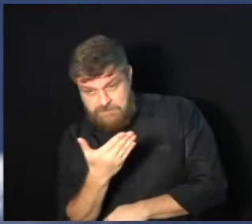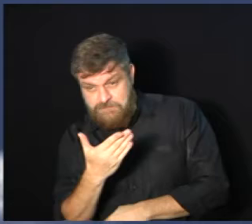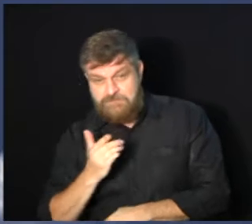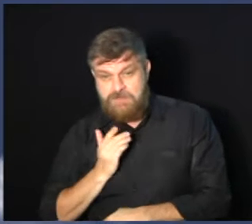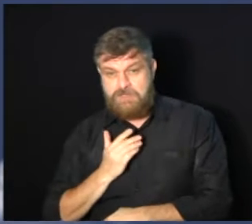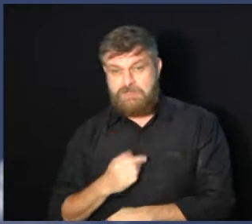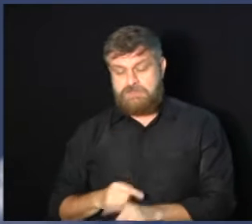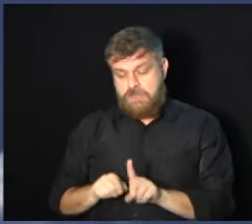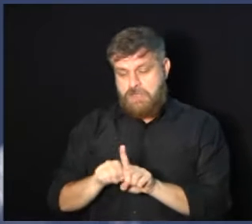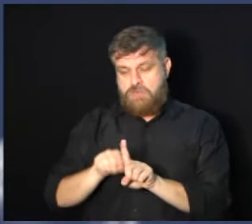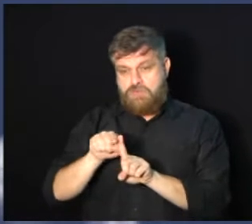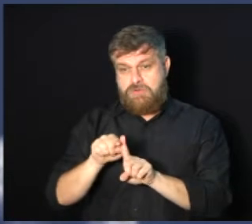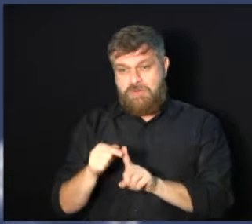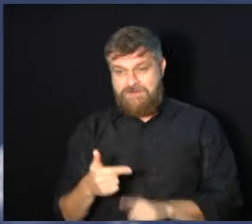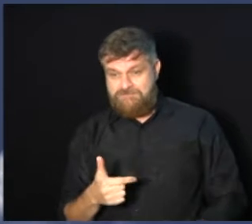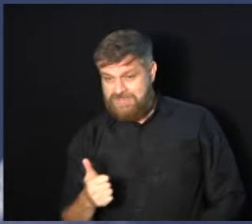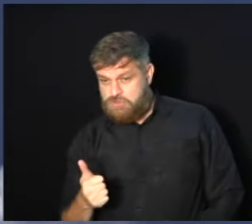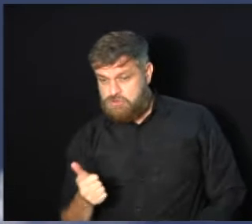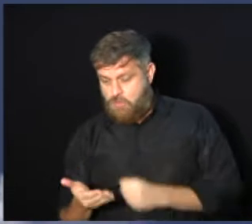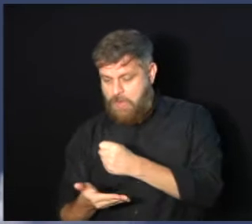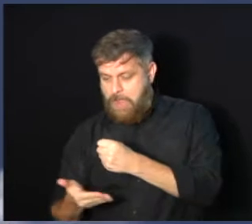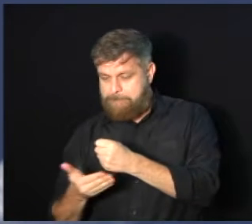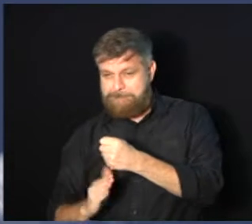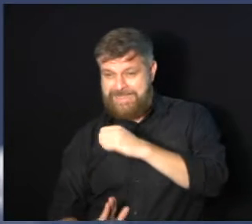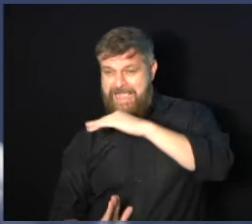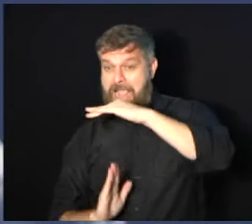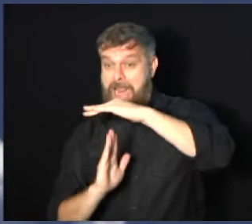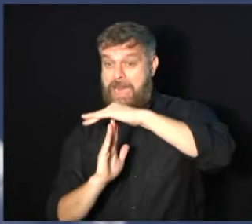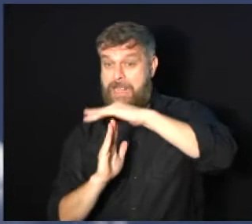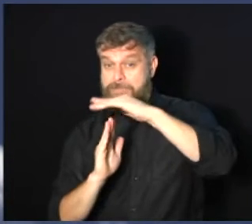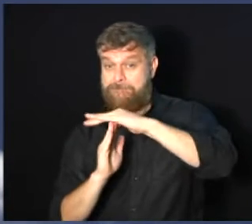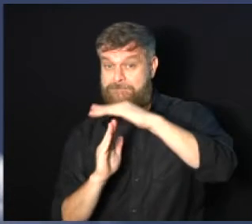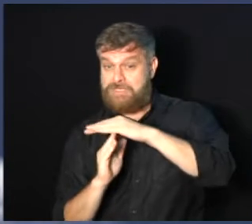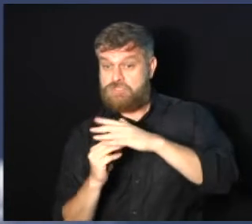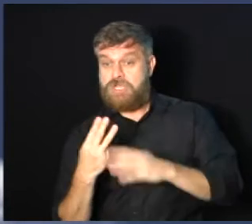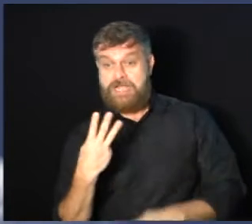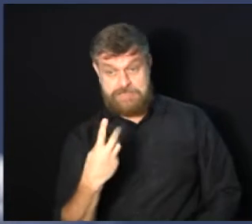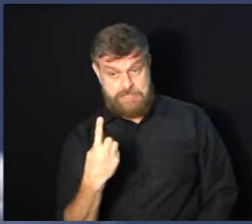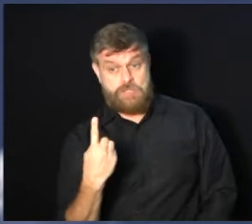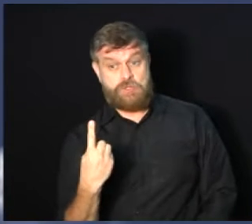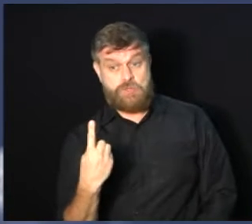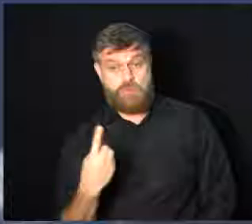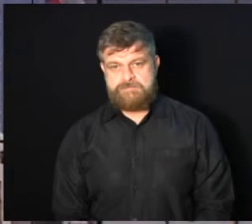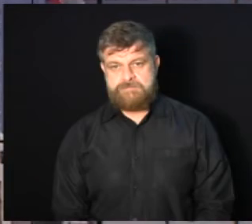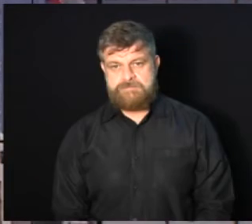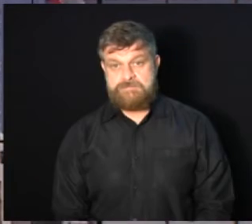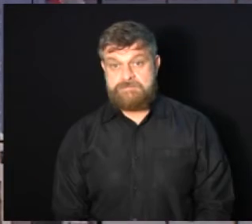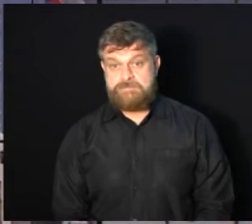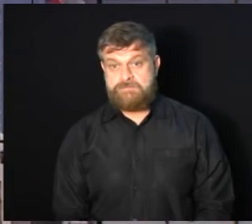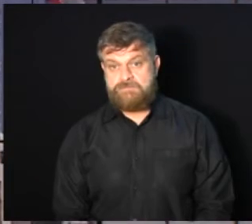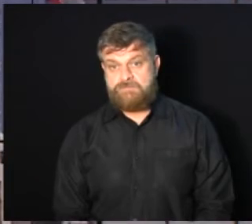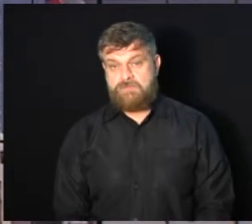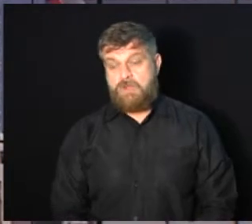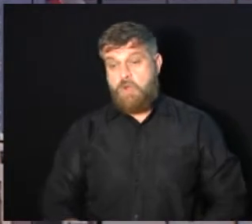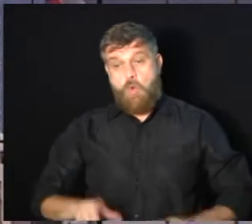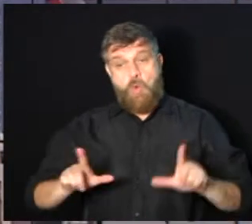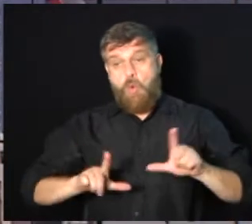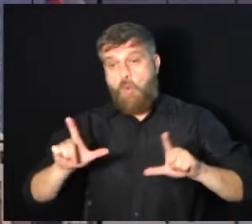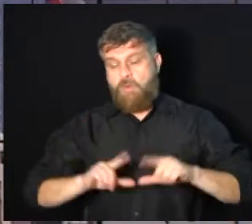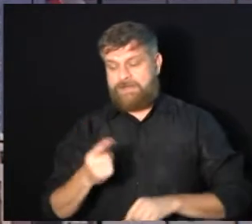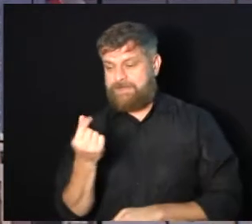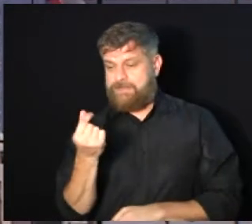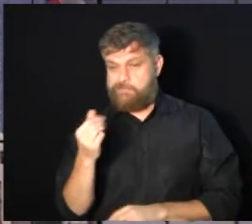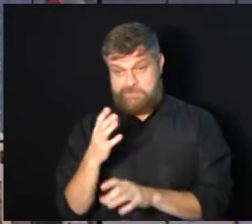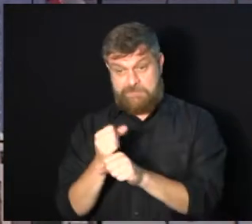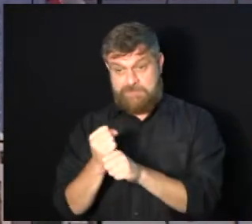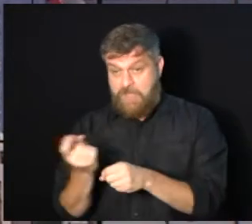temperaturas, mínima de 21 graus e a máxima pode chegar aos 31. O quadro Na Ponta do Lápis